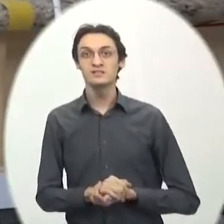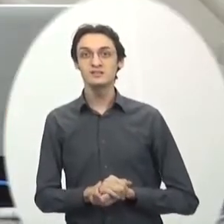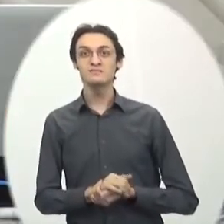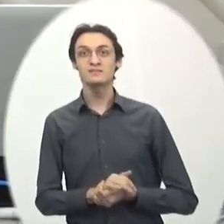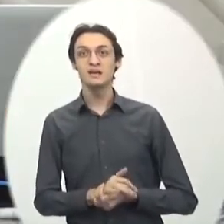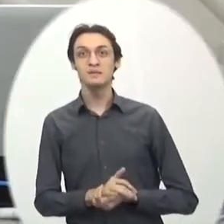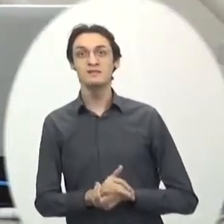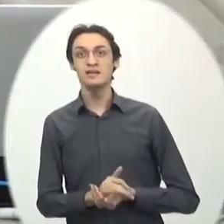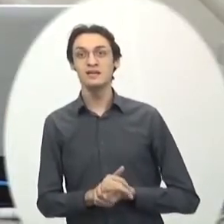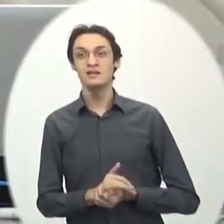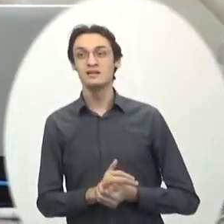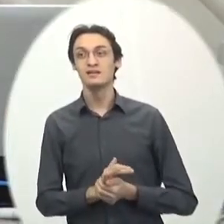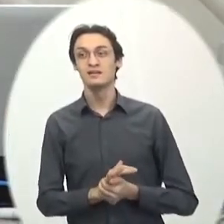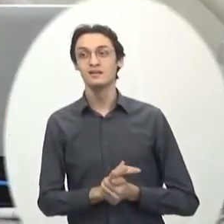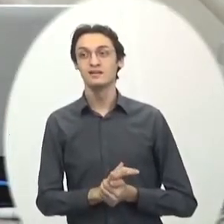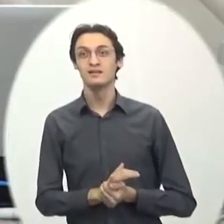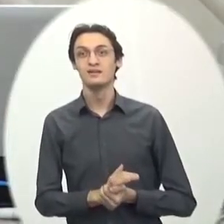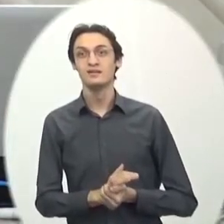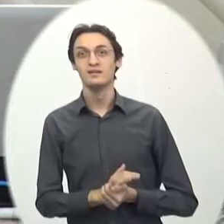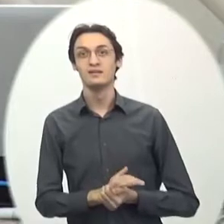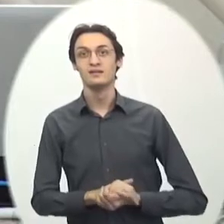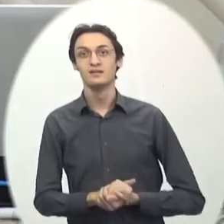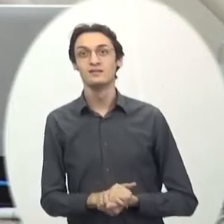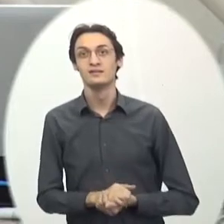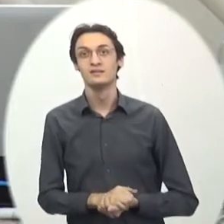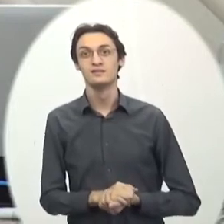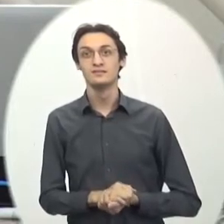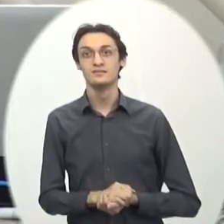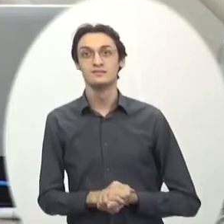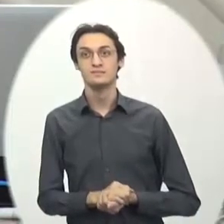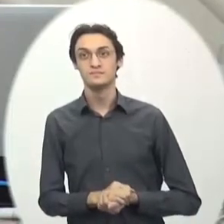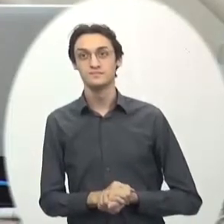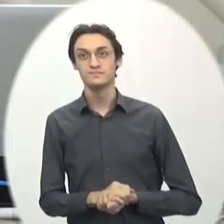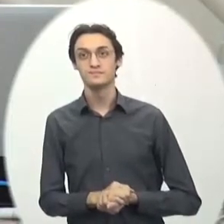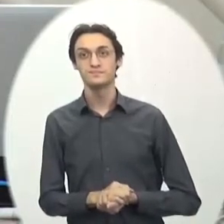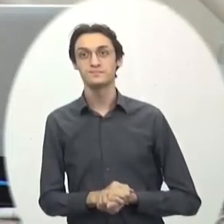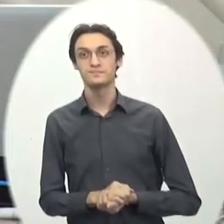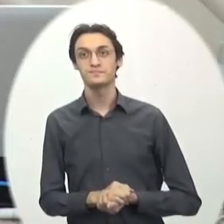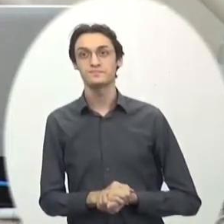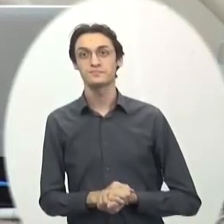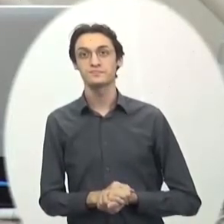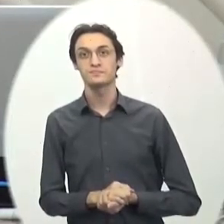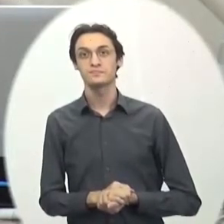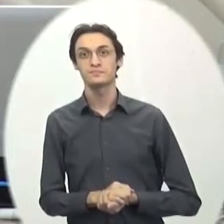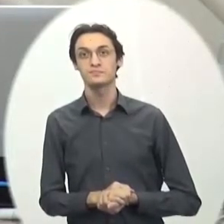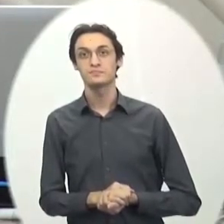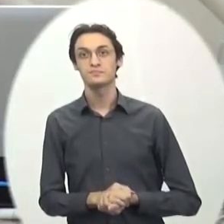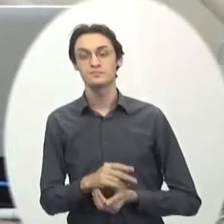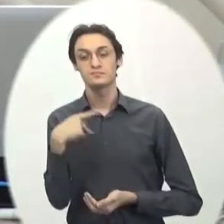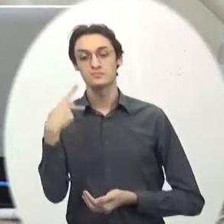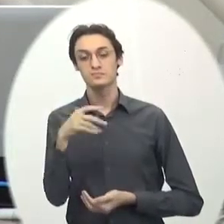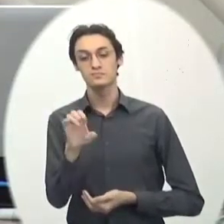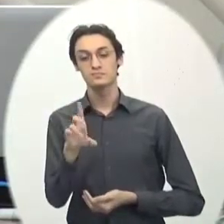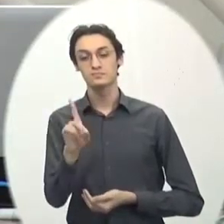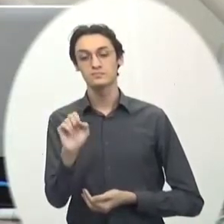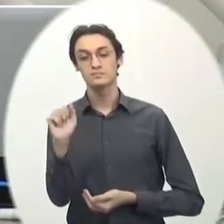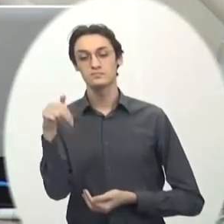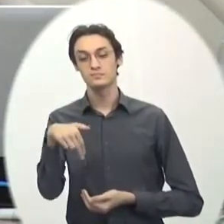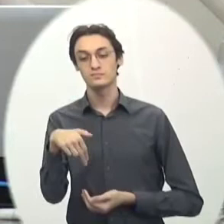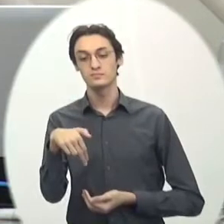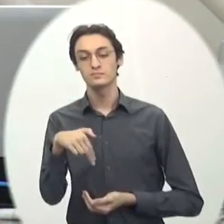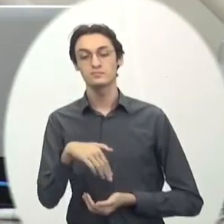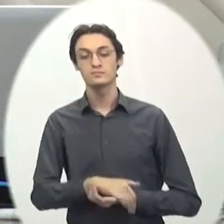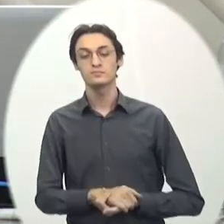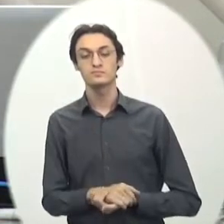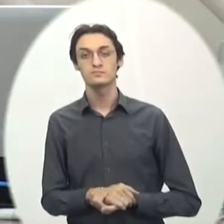Então, está liberado. Quero me escrever. Para quem? Com a palavra, então, o vereador Edson Luiz do